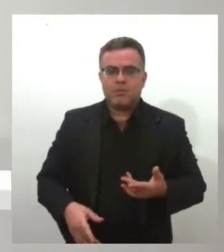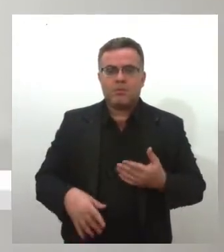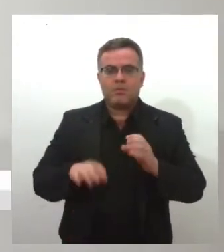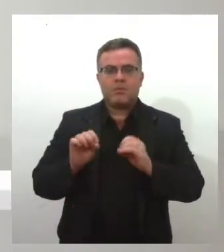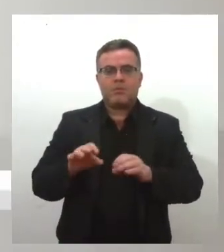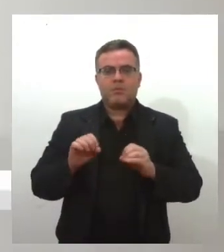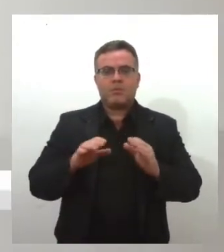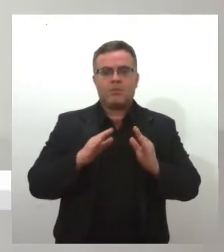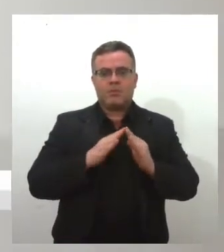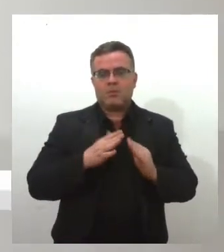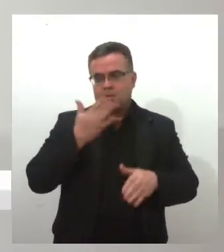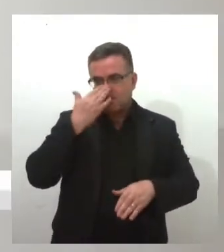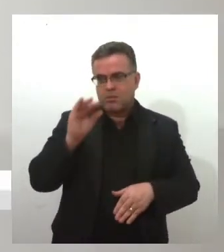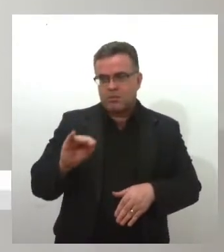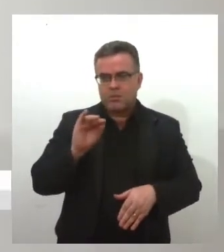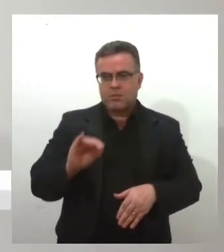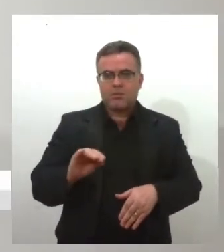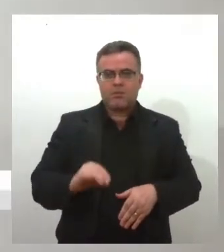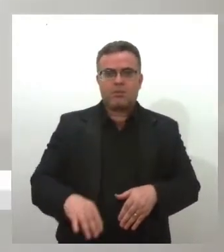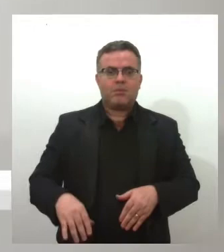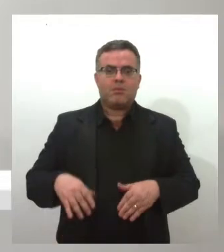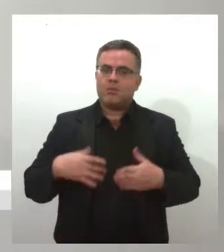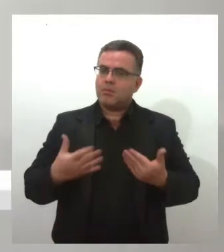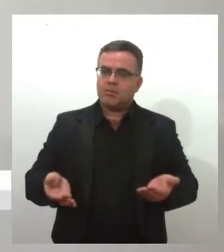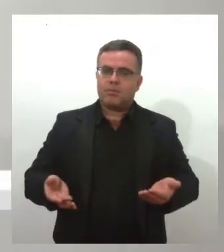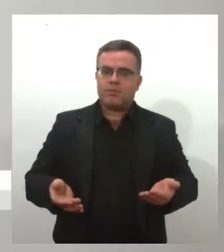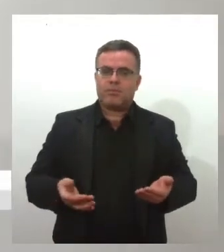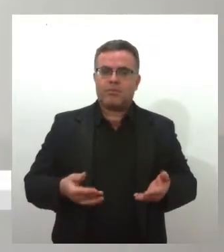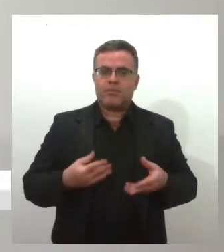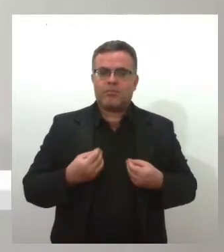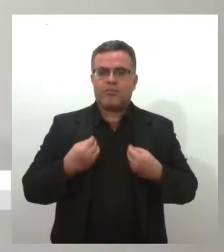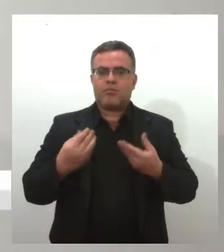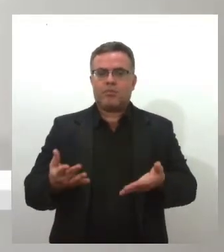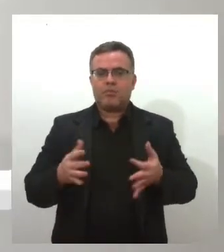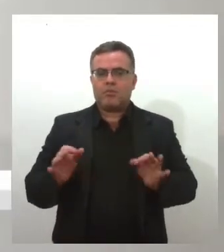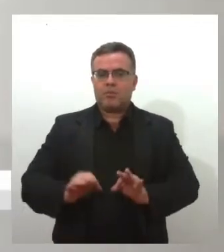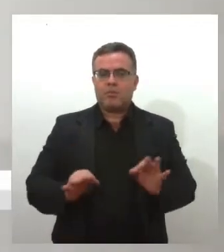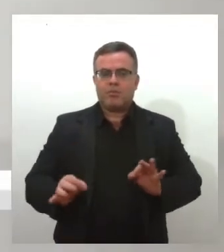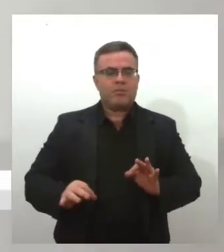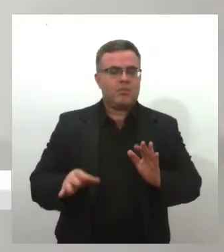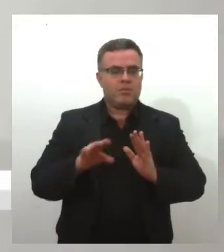tivesse abandonado, tirado elas da escola e não proporcionado todo um plano de